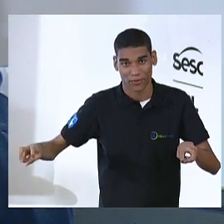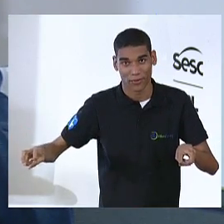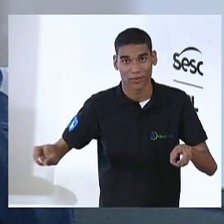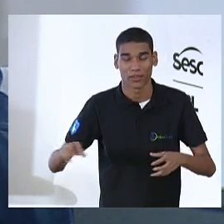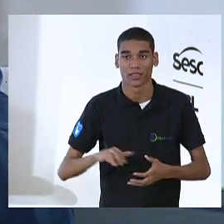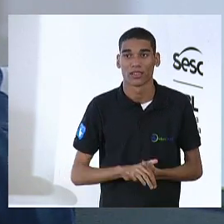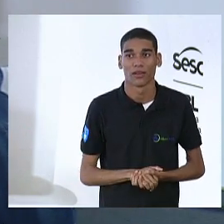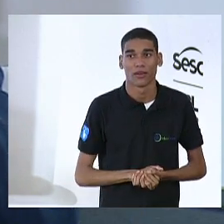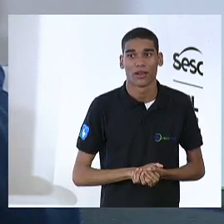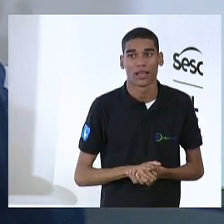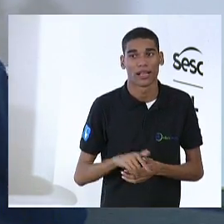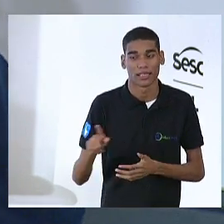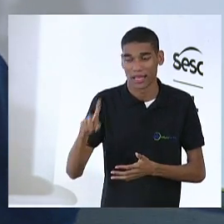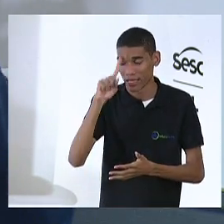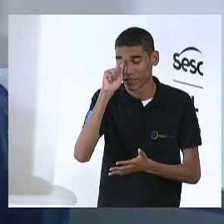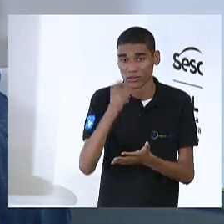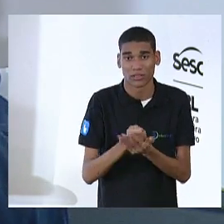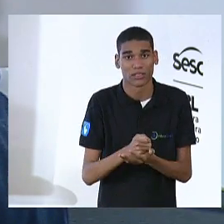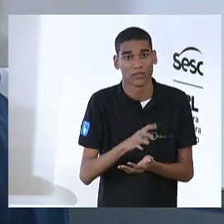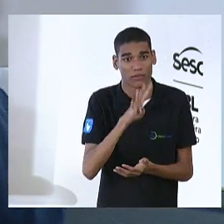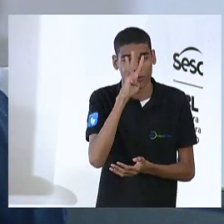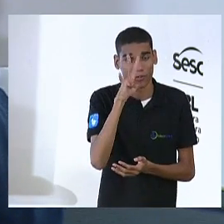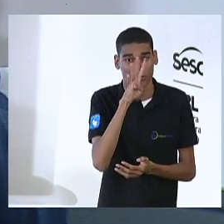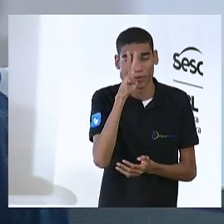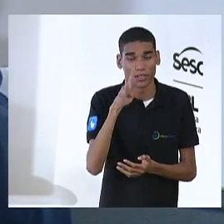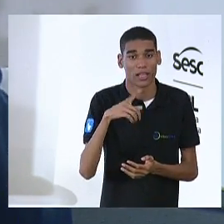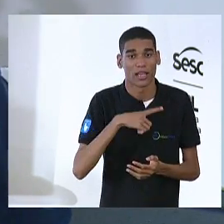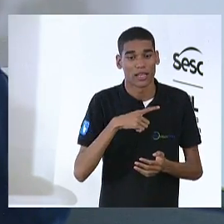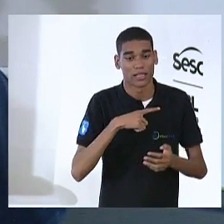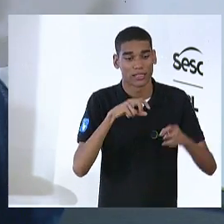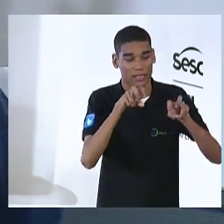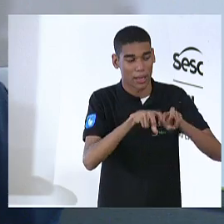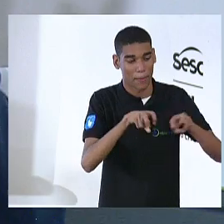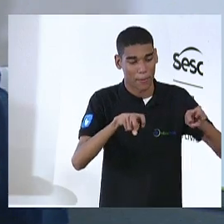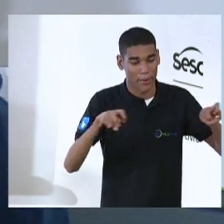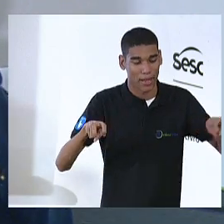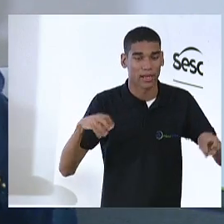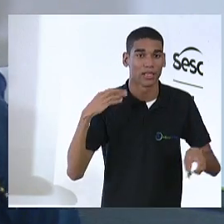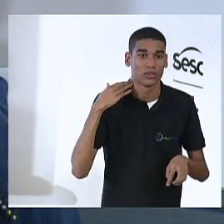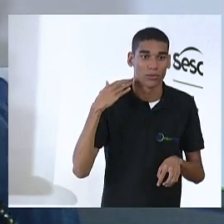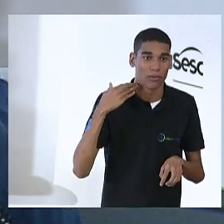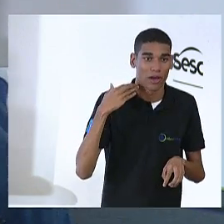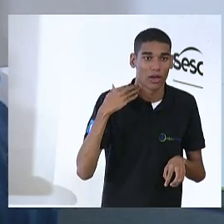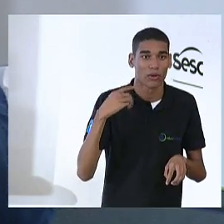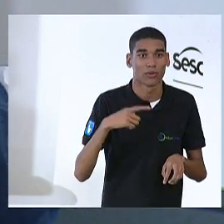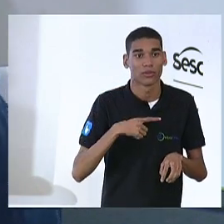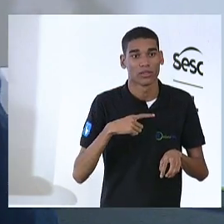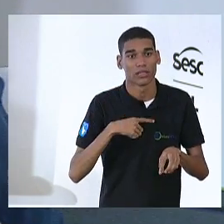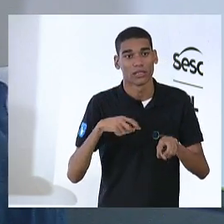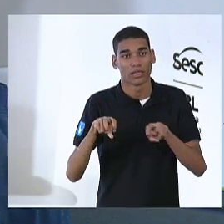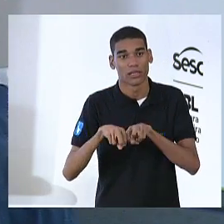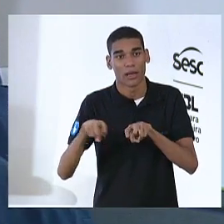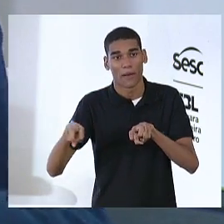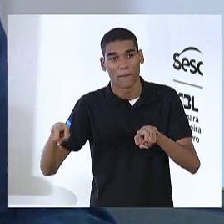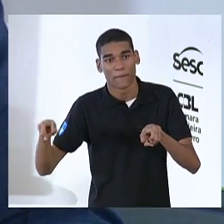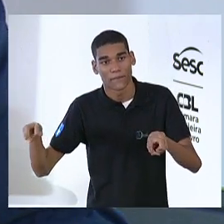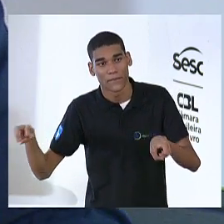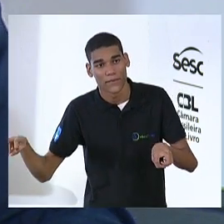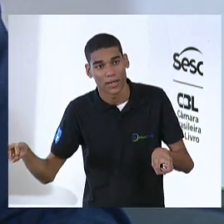aí, certo? Vocês têm a bancada dos grandes bancos, a bancada da grande mídia, né, que defende a democracia,